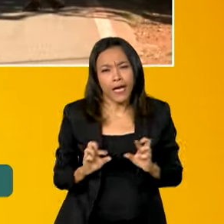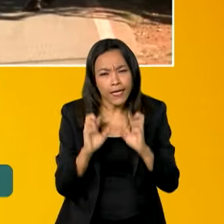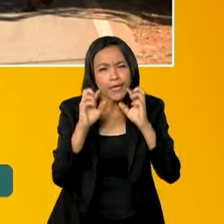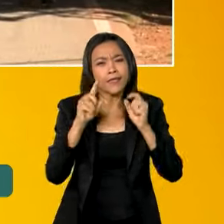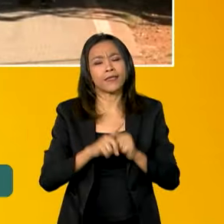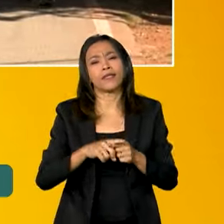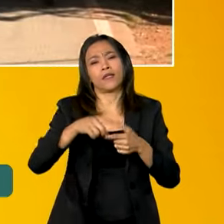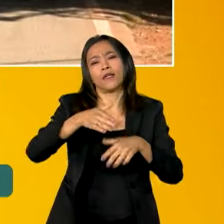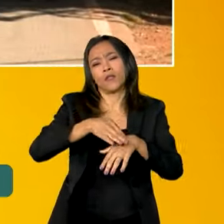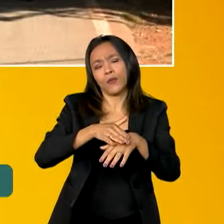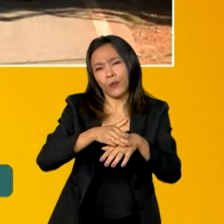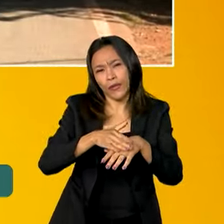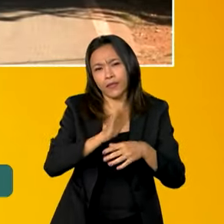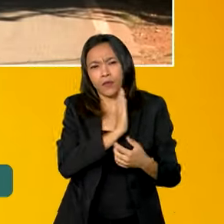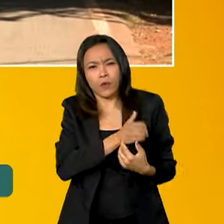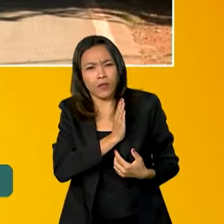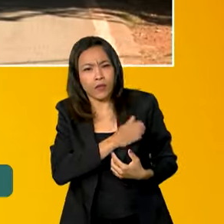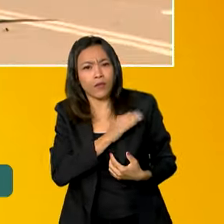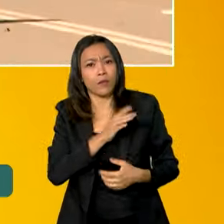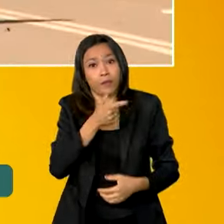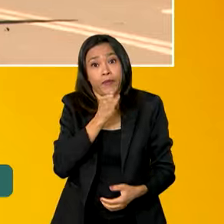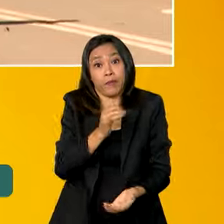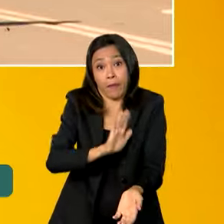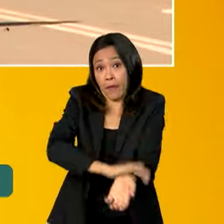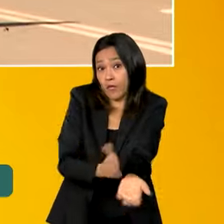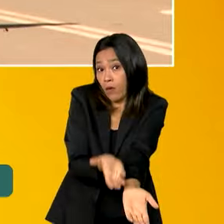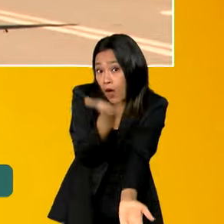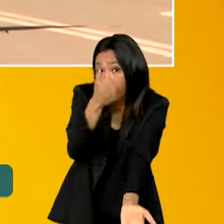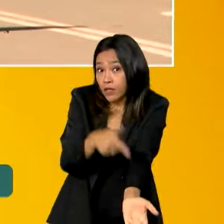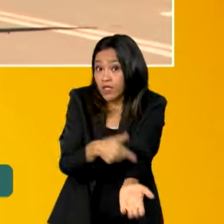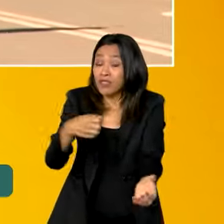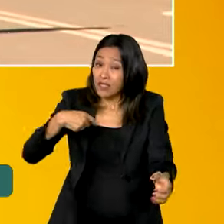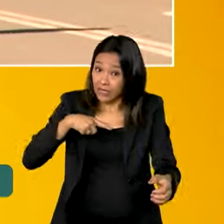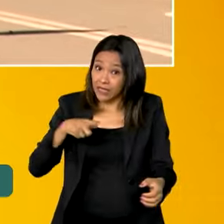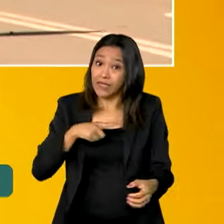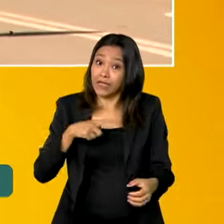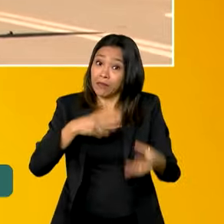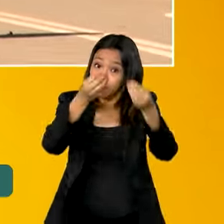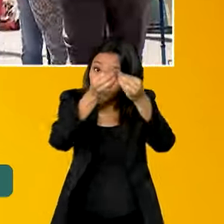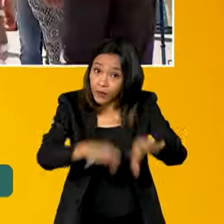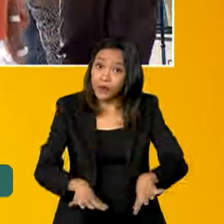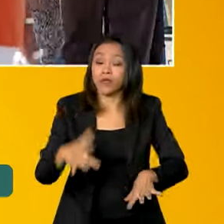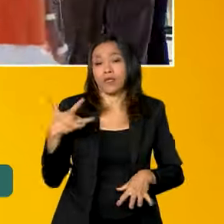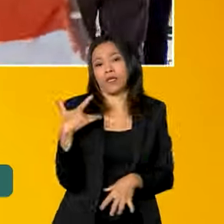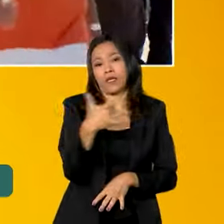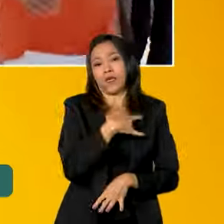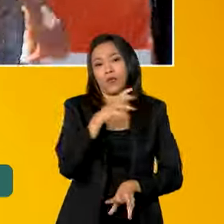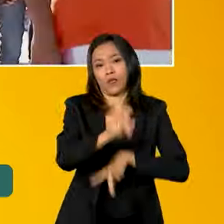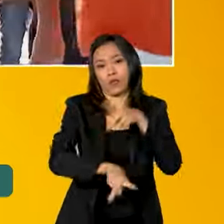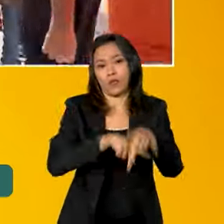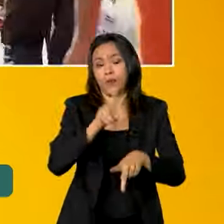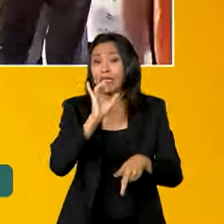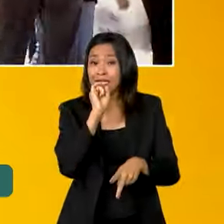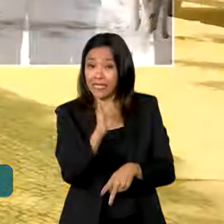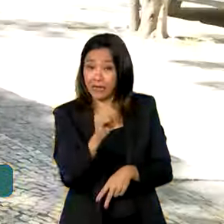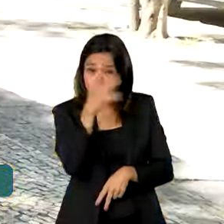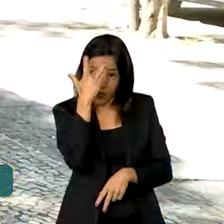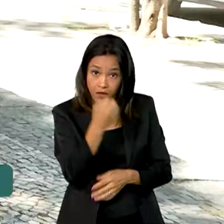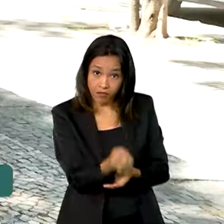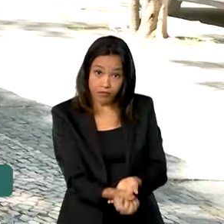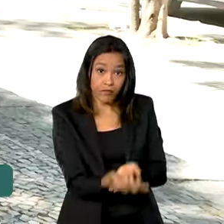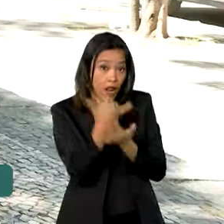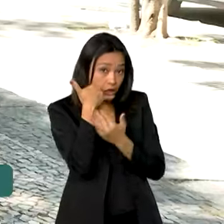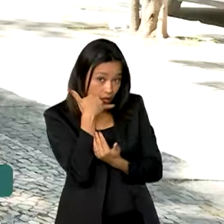doenças cardiovasculares, como hipertensão, que tem grande impacto na qualidade de vida da população. Se a pessoa recebeu uma